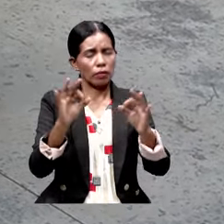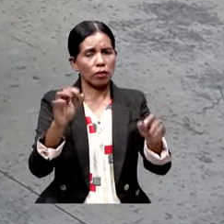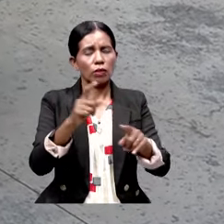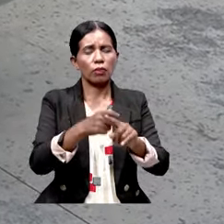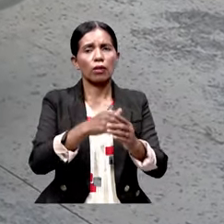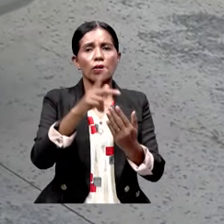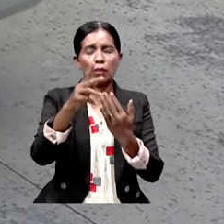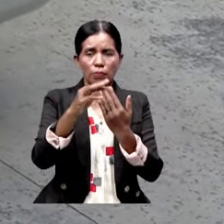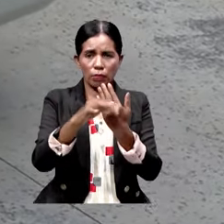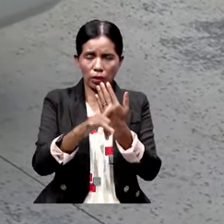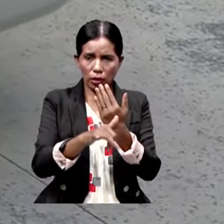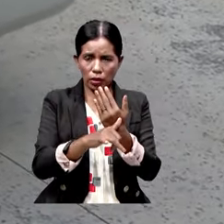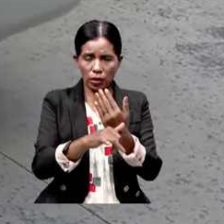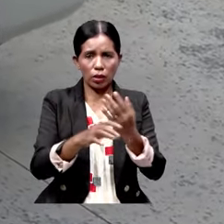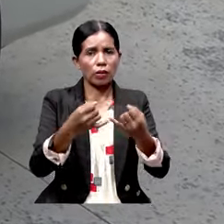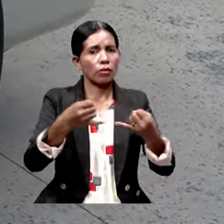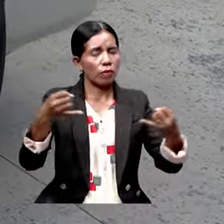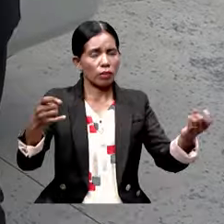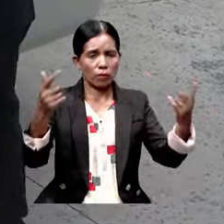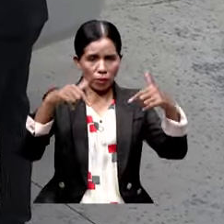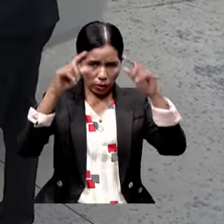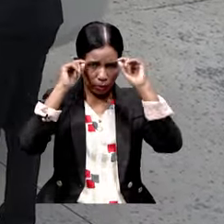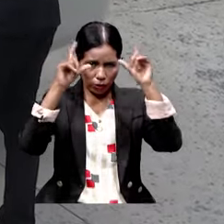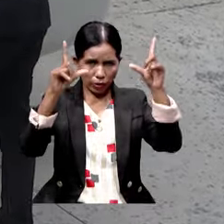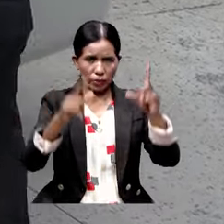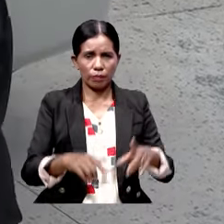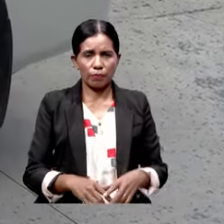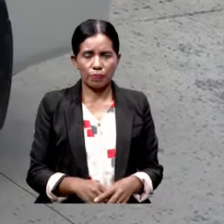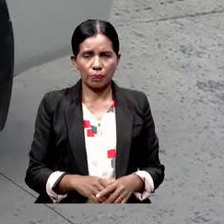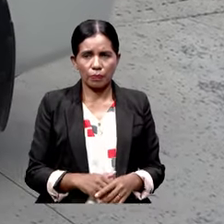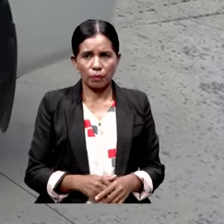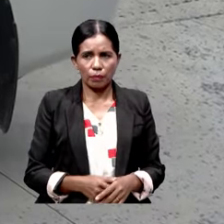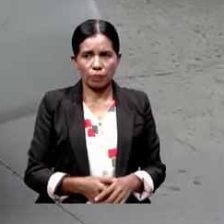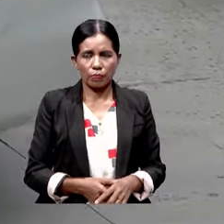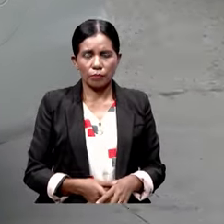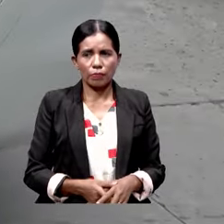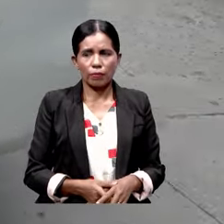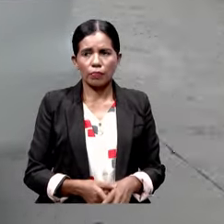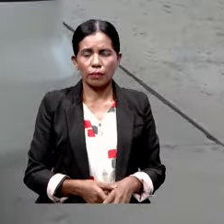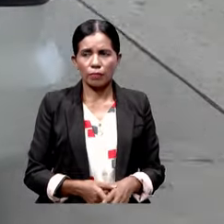fibra otika ne, fueng toya Timor Leste. Juaniku Vicente, Adair Tusimenes, ZMN.